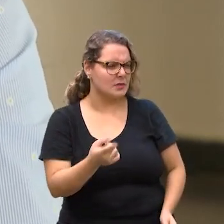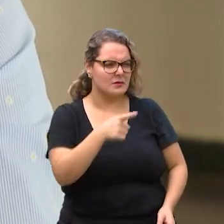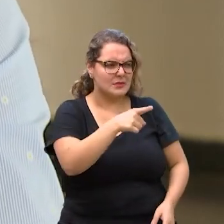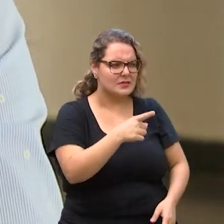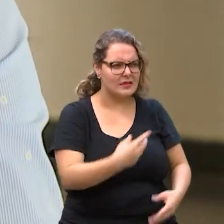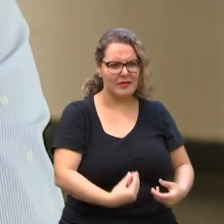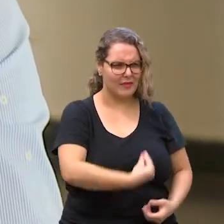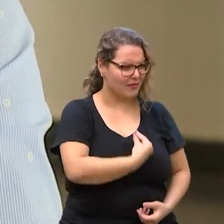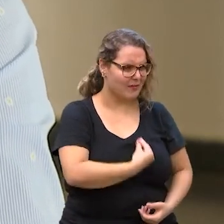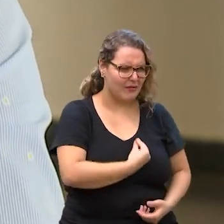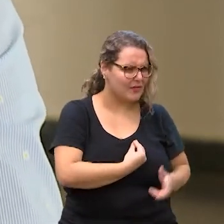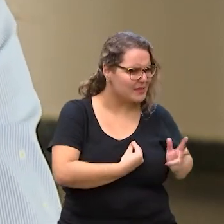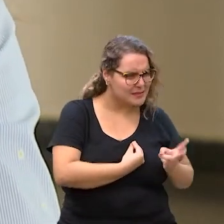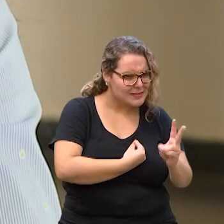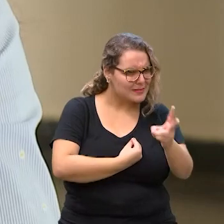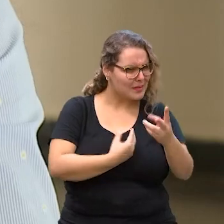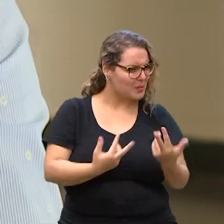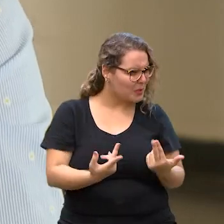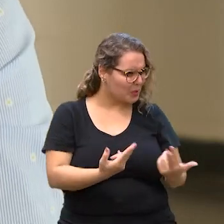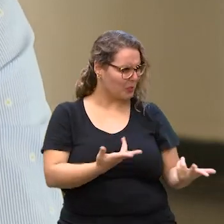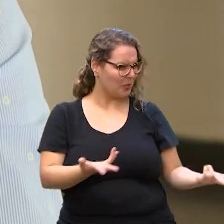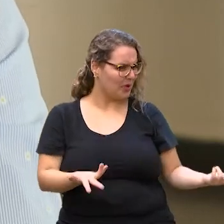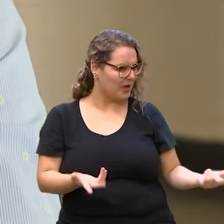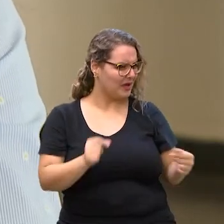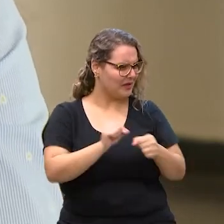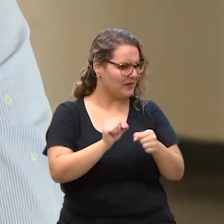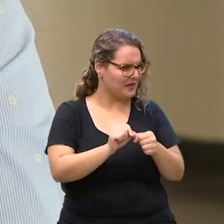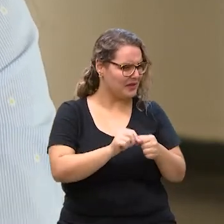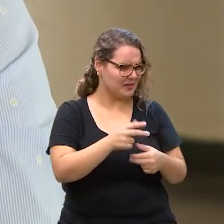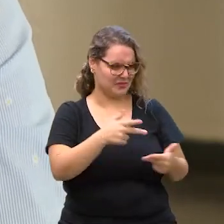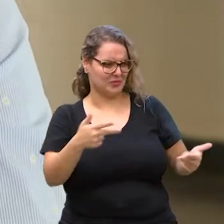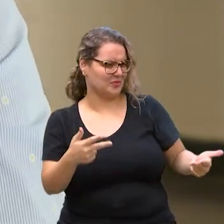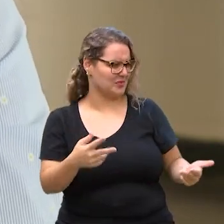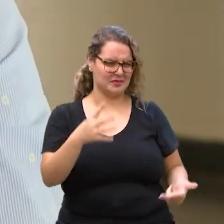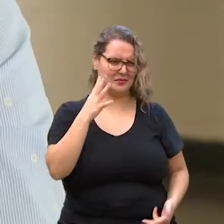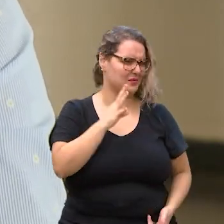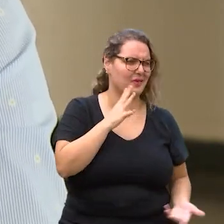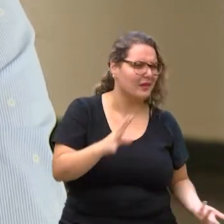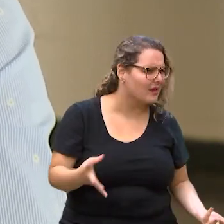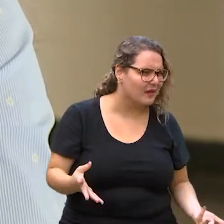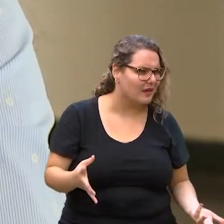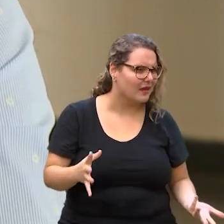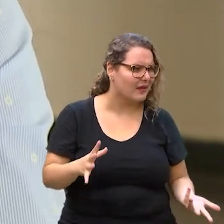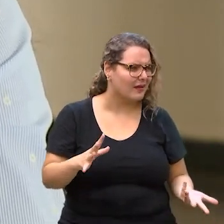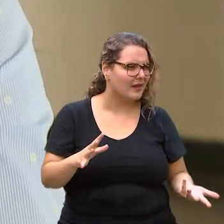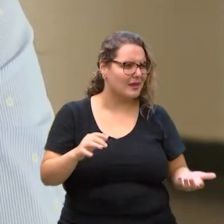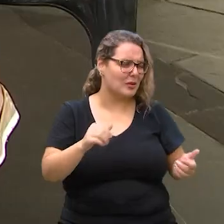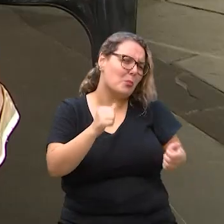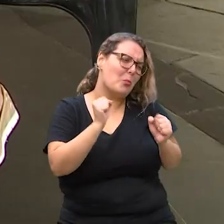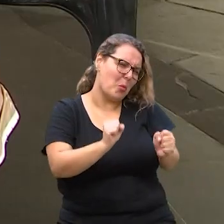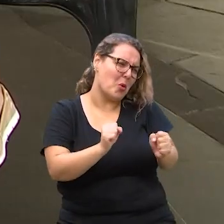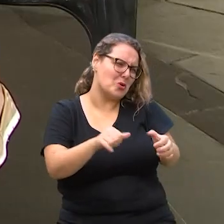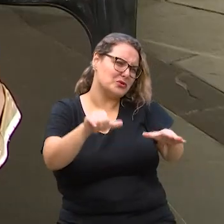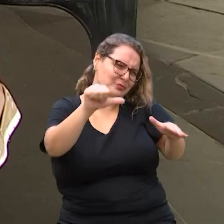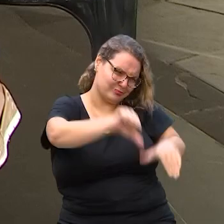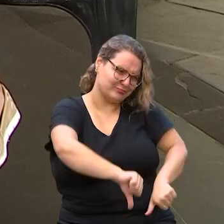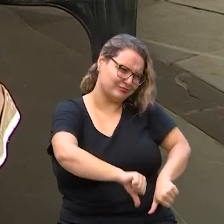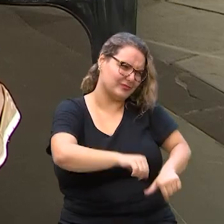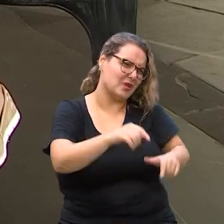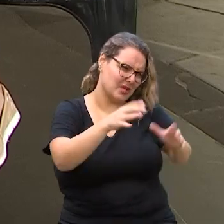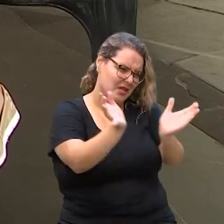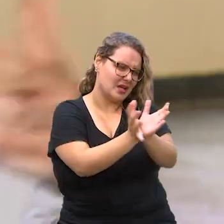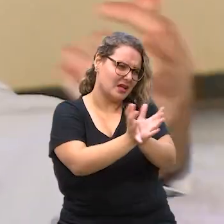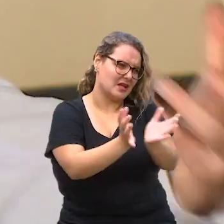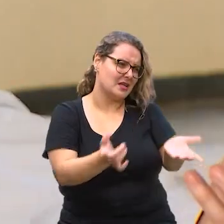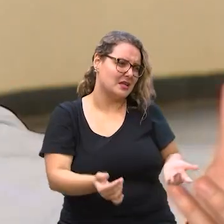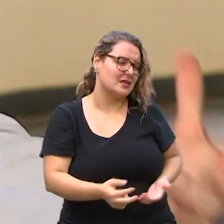antes. Você vai ficar dependendo disso pro resto da sua carreira? De ficar fazendo coisas que talvez não sejam tão legais e que prejudiquem a equipe em algum momento? E se ele responder que